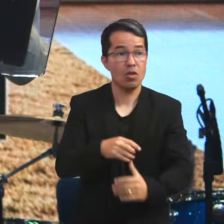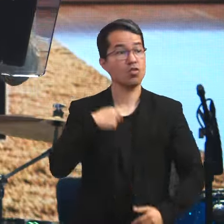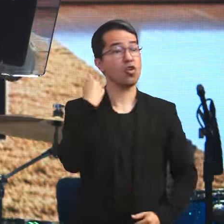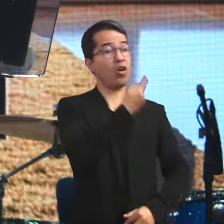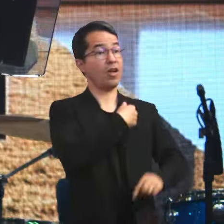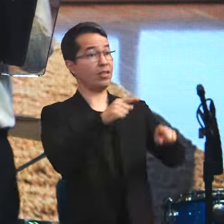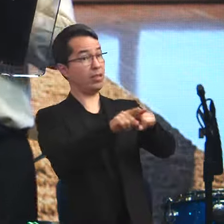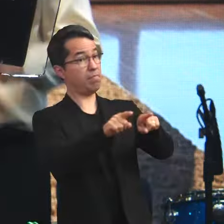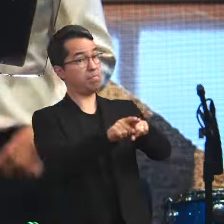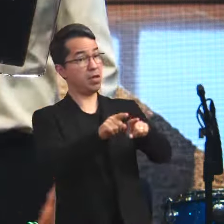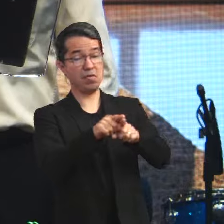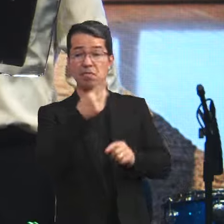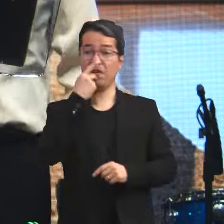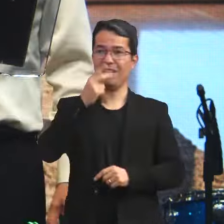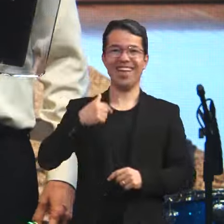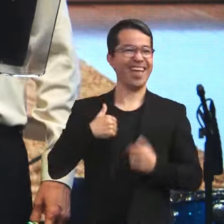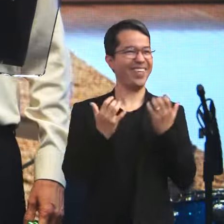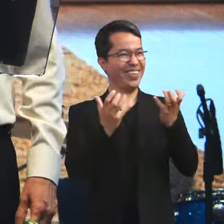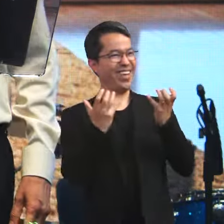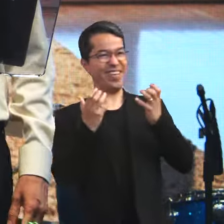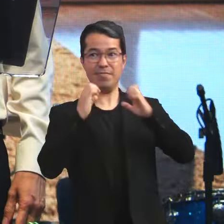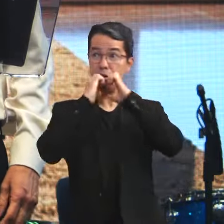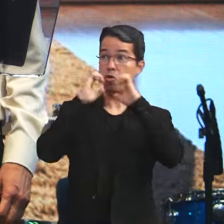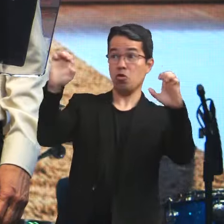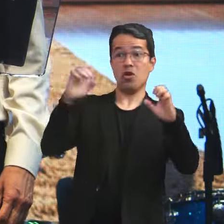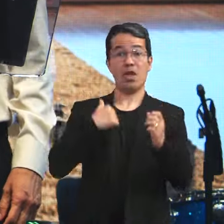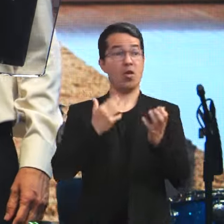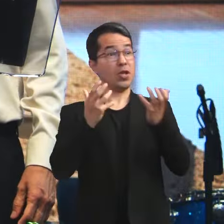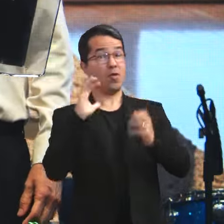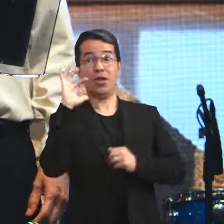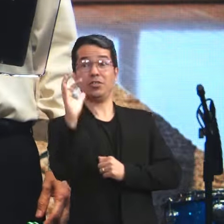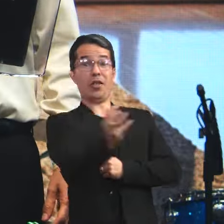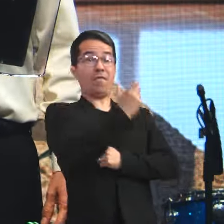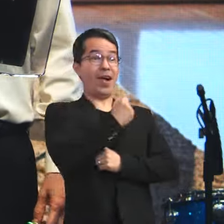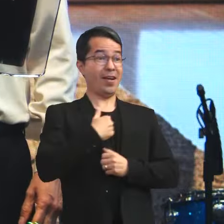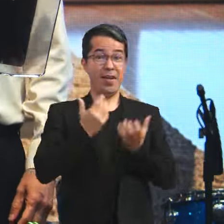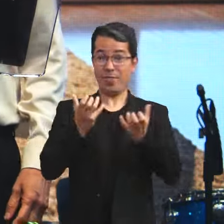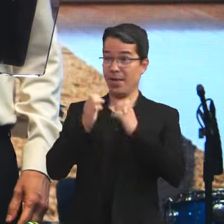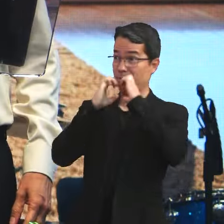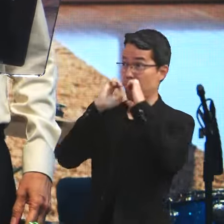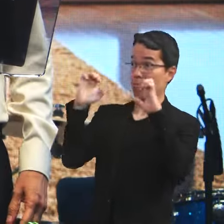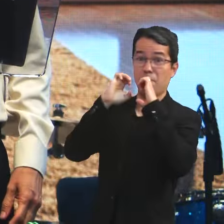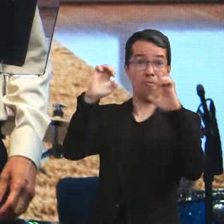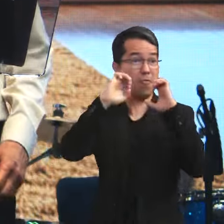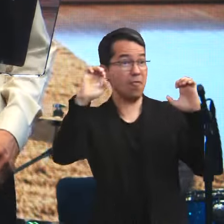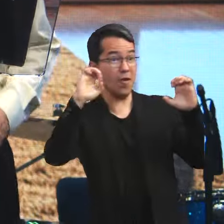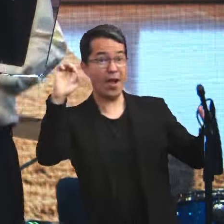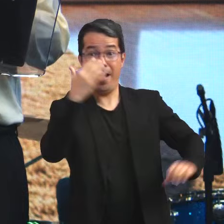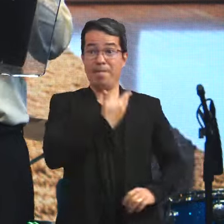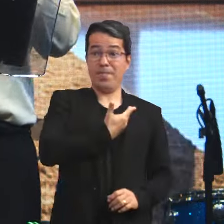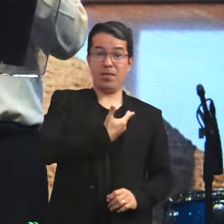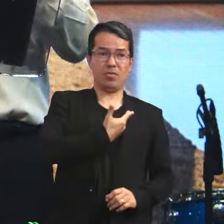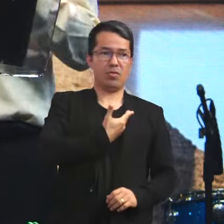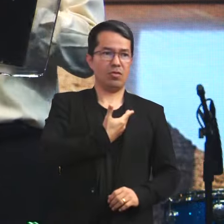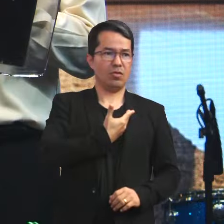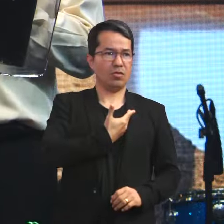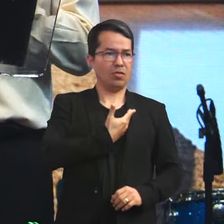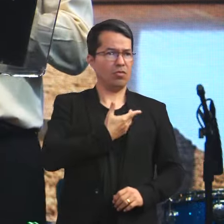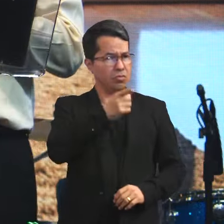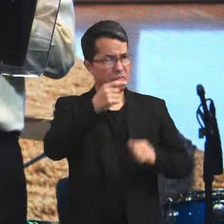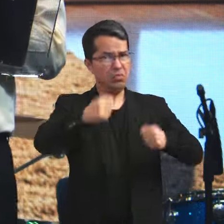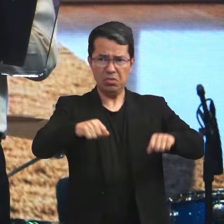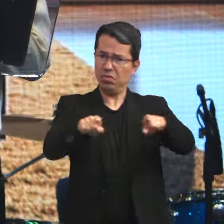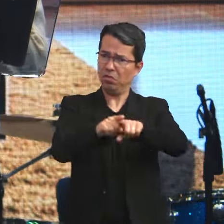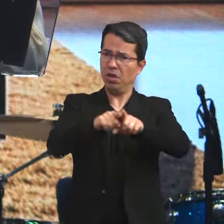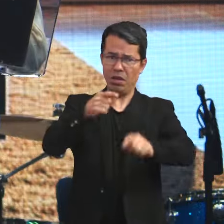anoso para Jes da mesma forma acontece quando falamos sobre o ghar pessoas julas